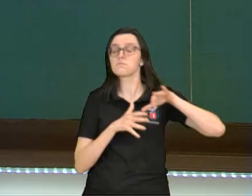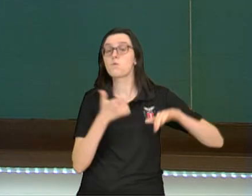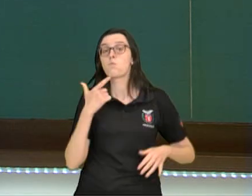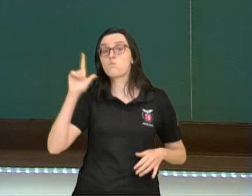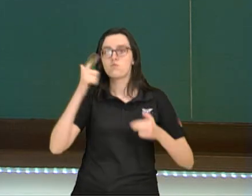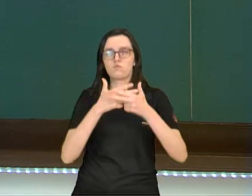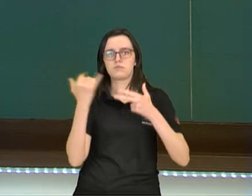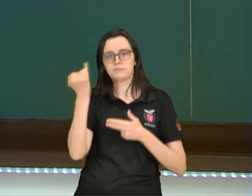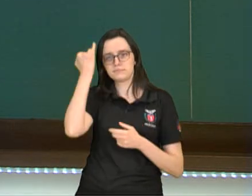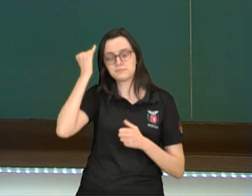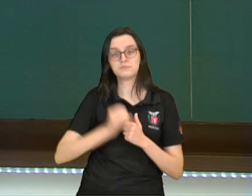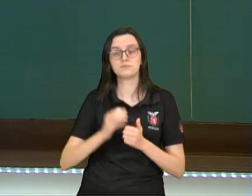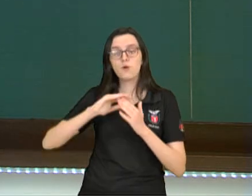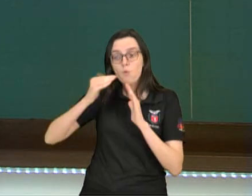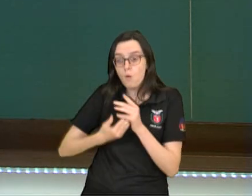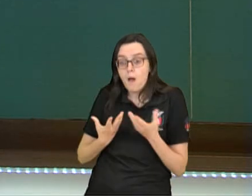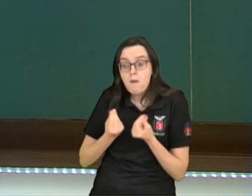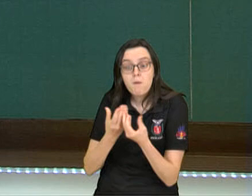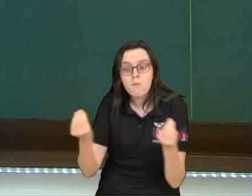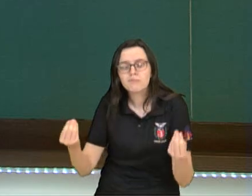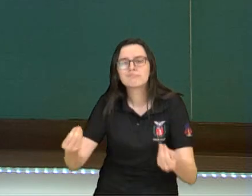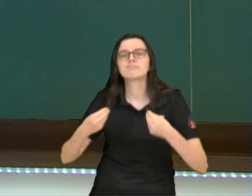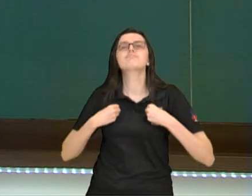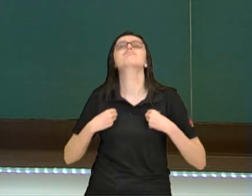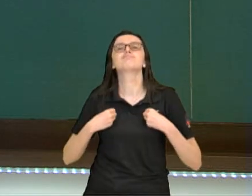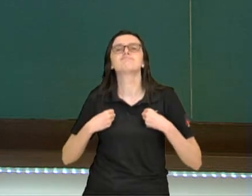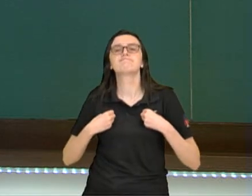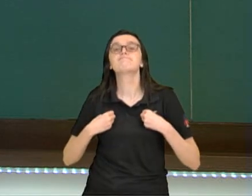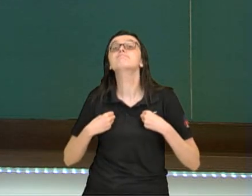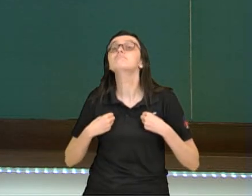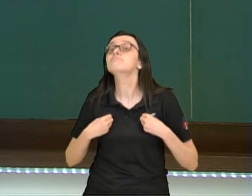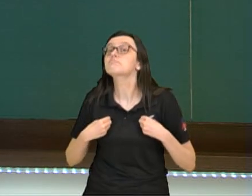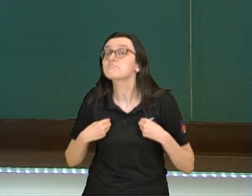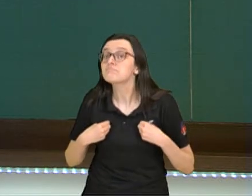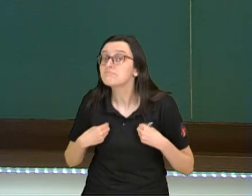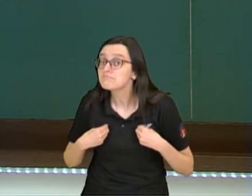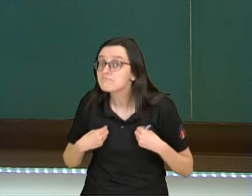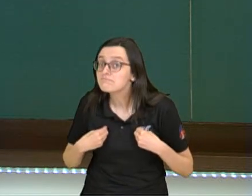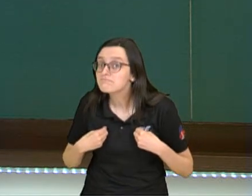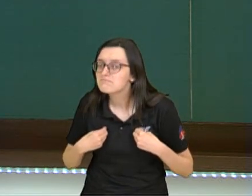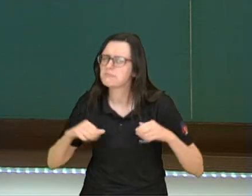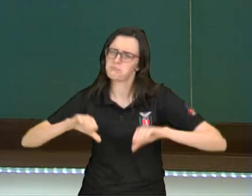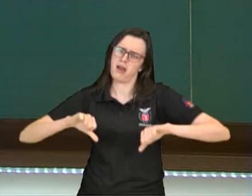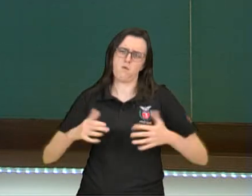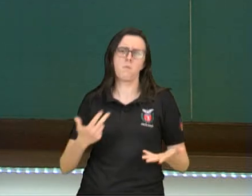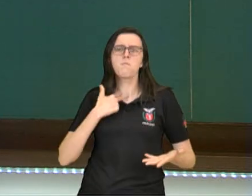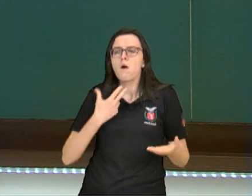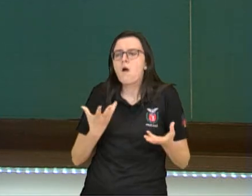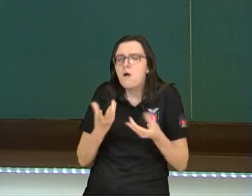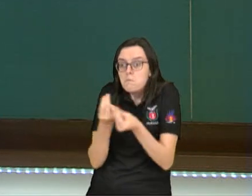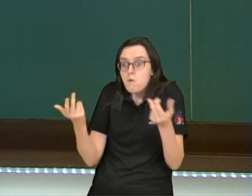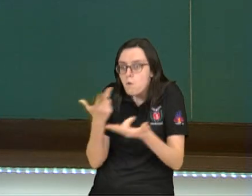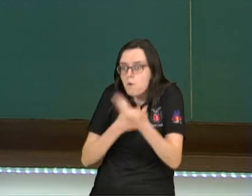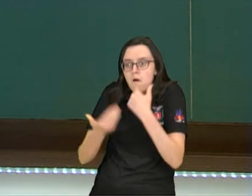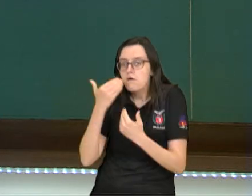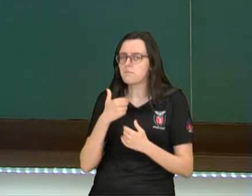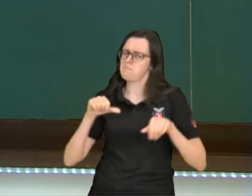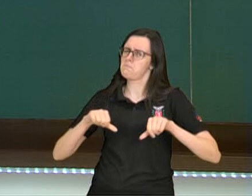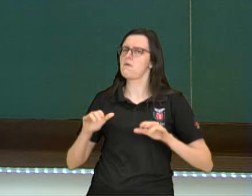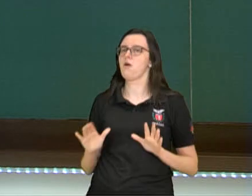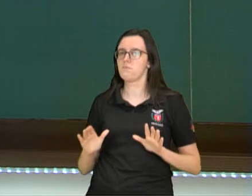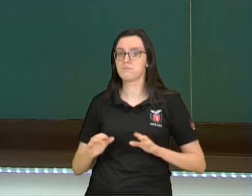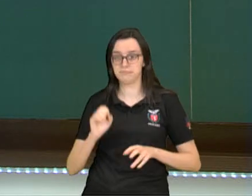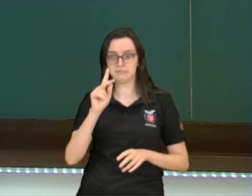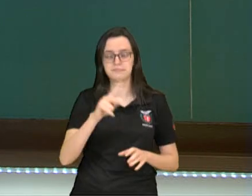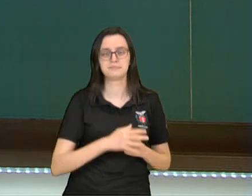simples, tudo que é em excesso faz, completa a frase, mal, né? Exatamente. Então,